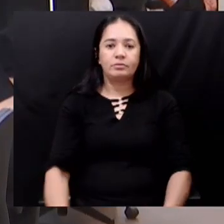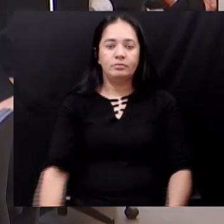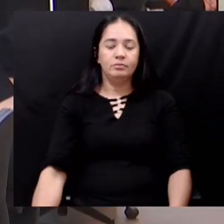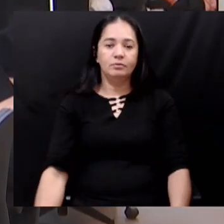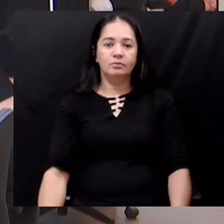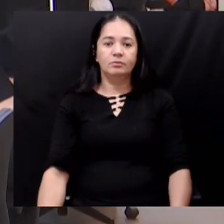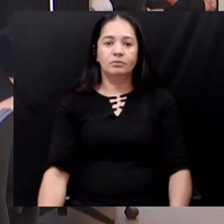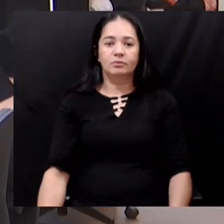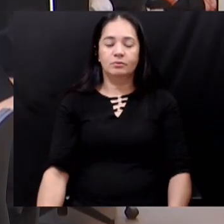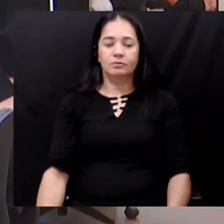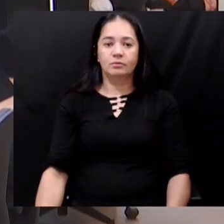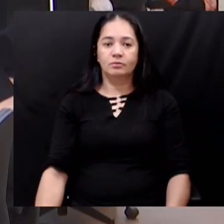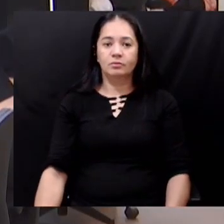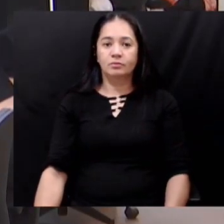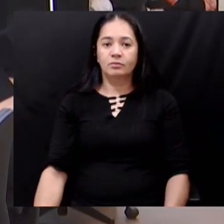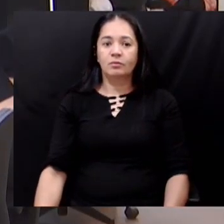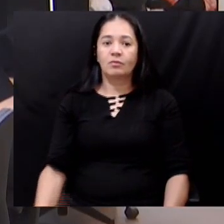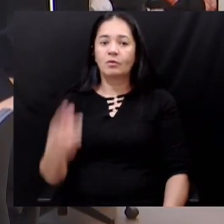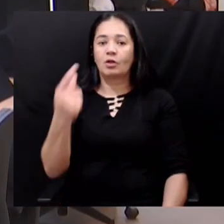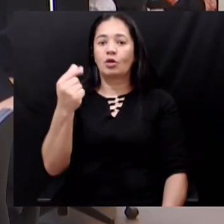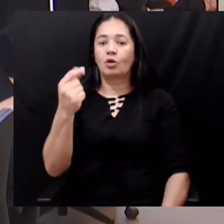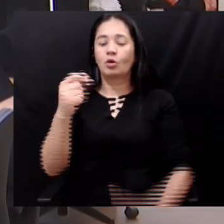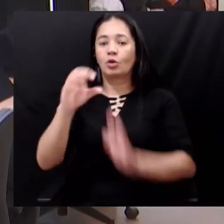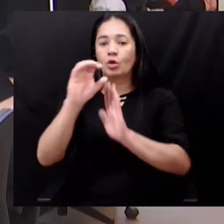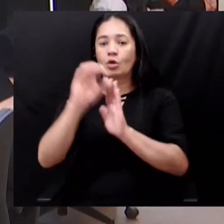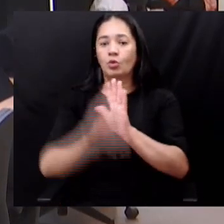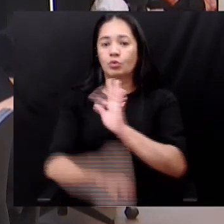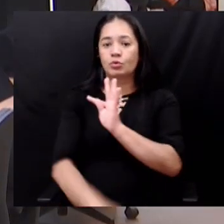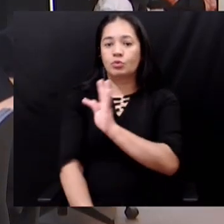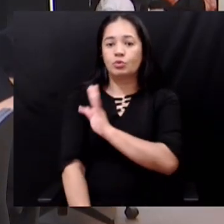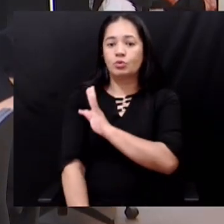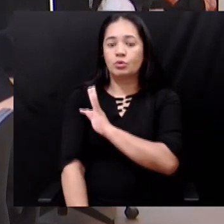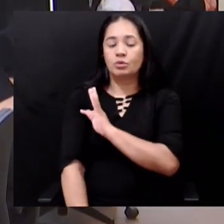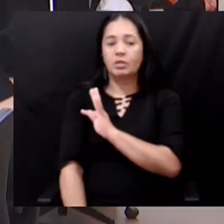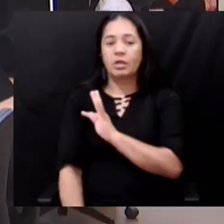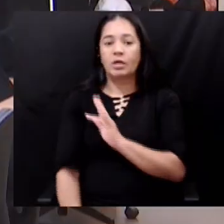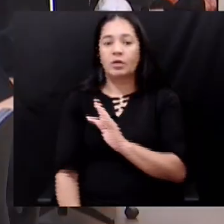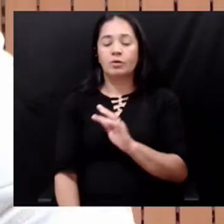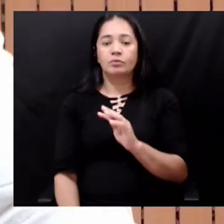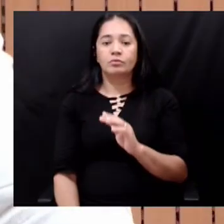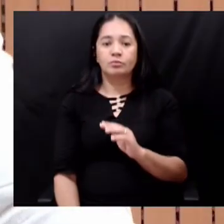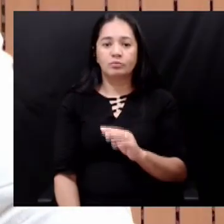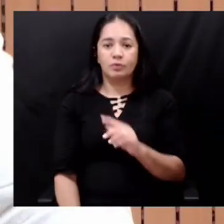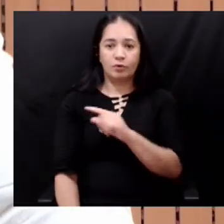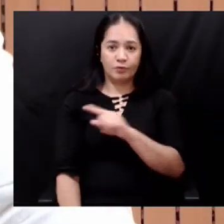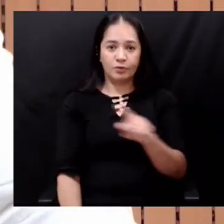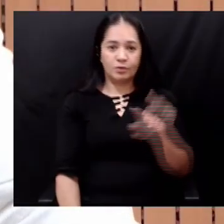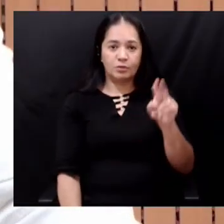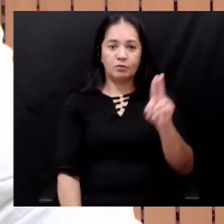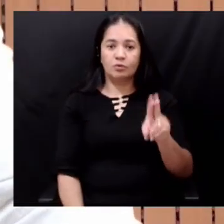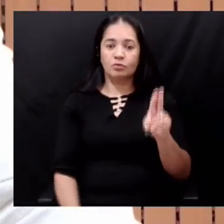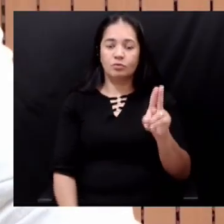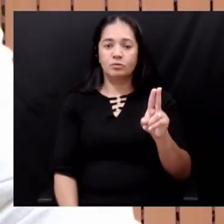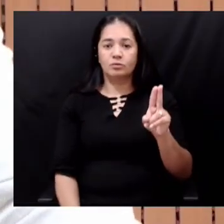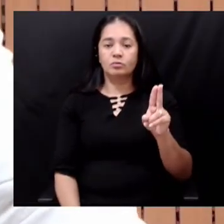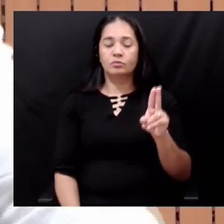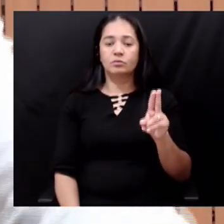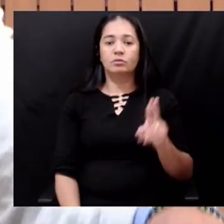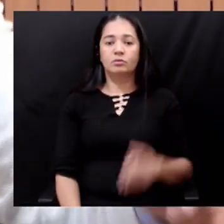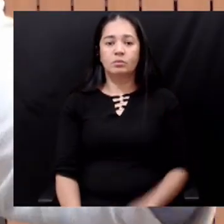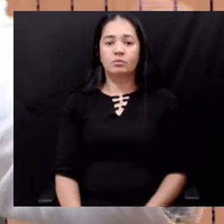O recurso técnico será definido do que vocês vão usar e